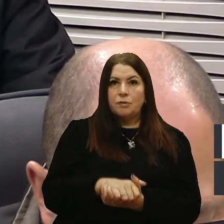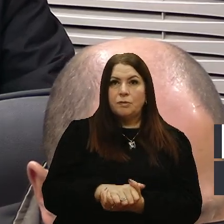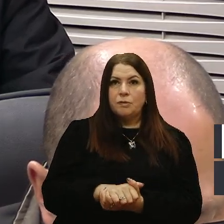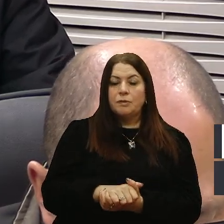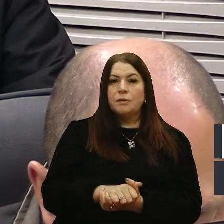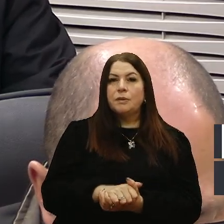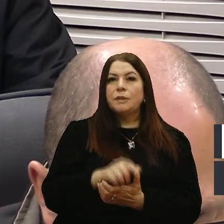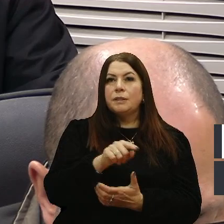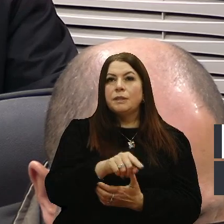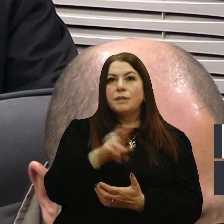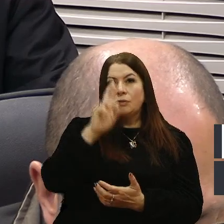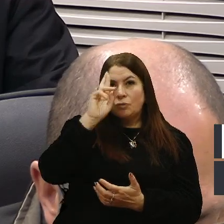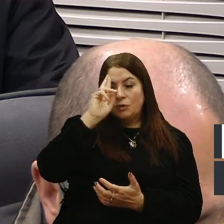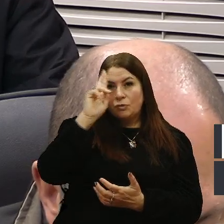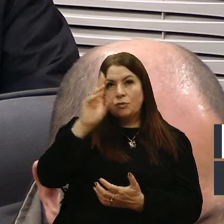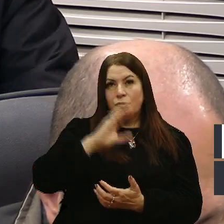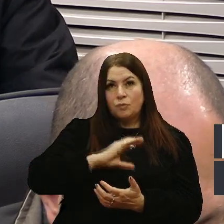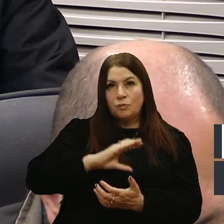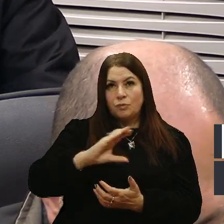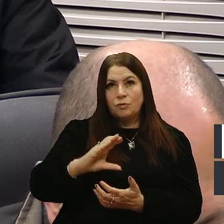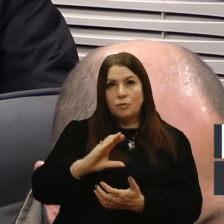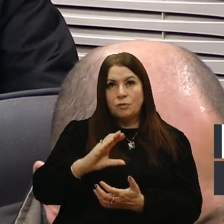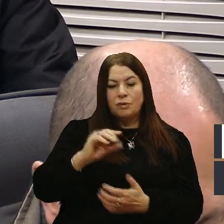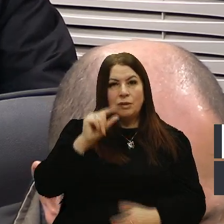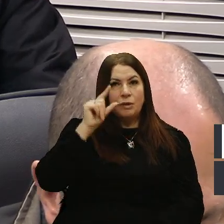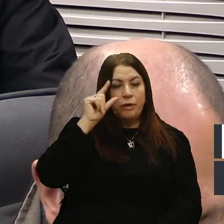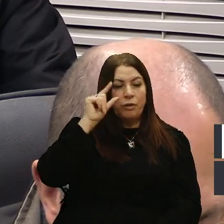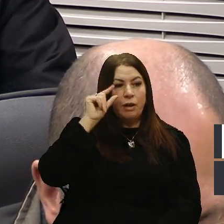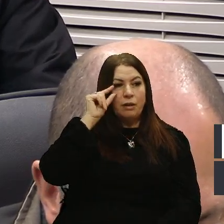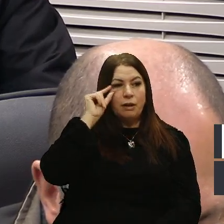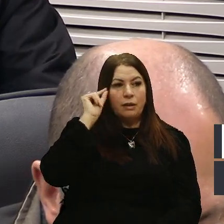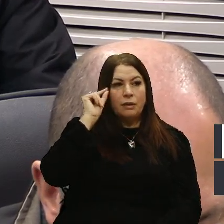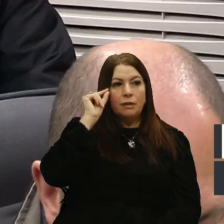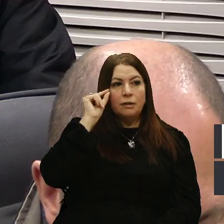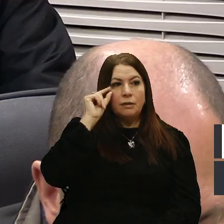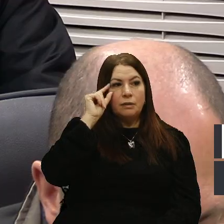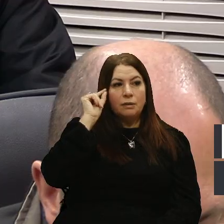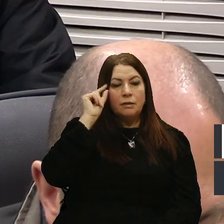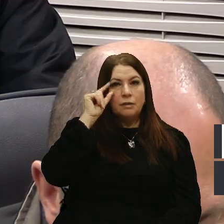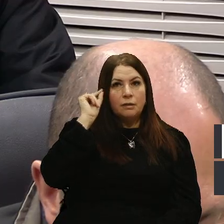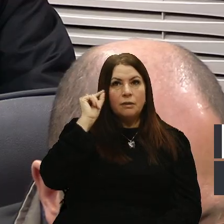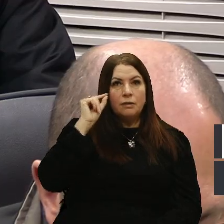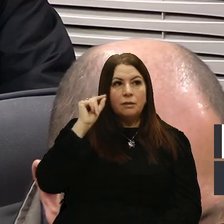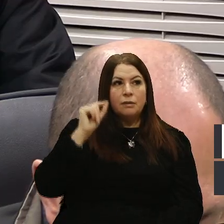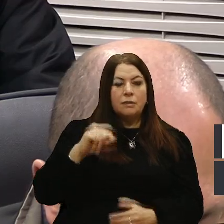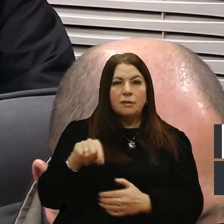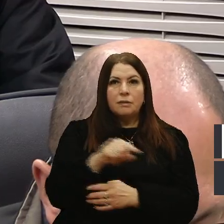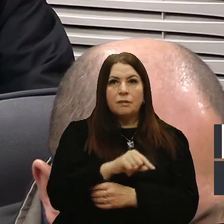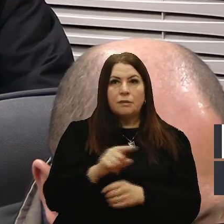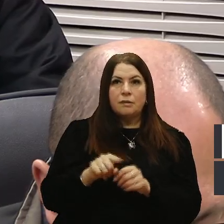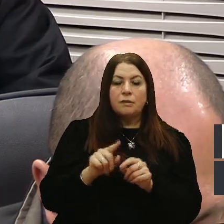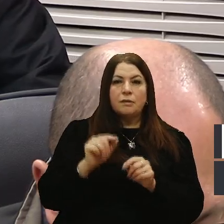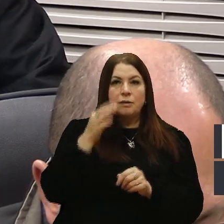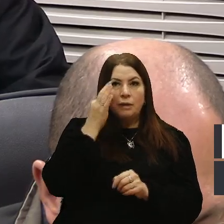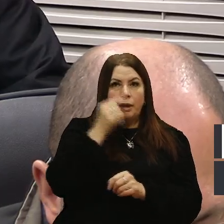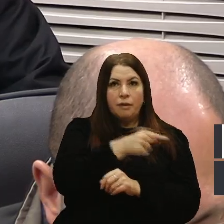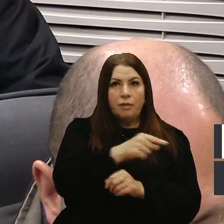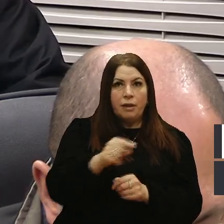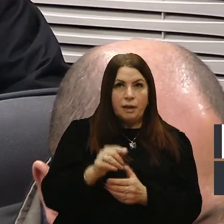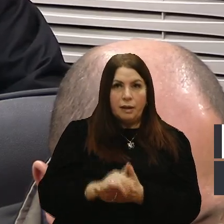nossa nobre diretora, coordenadora Caroline, que também esteve lá presente. Um ato que, de fato, marca a